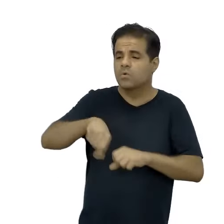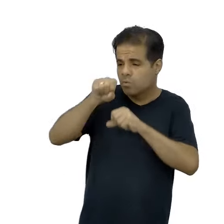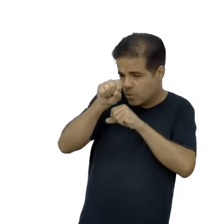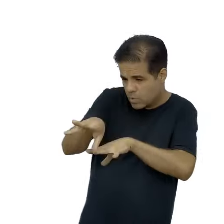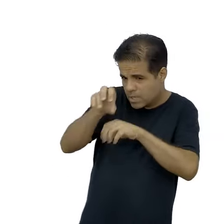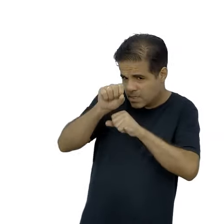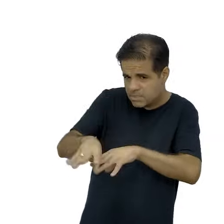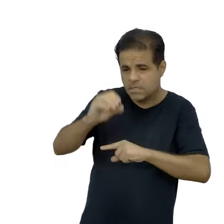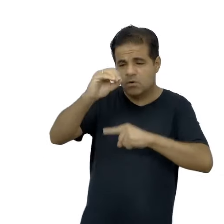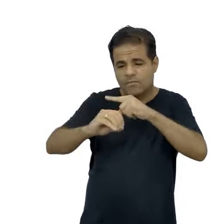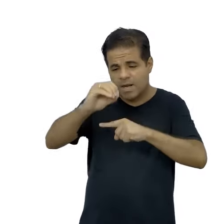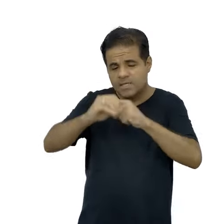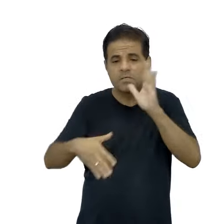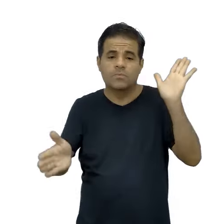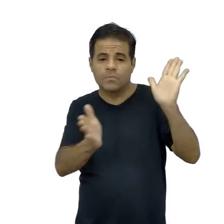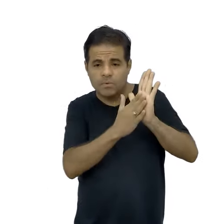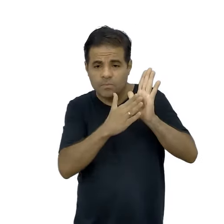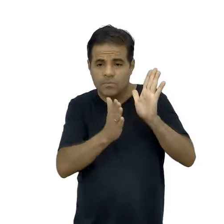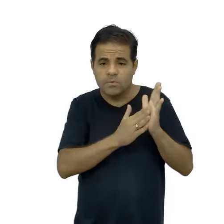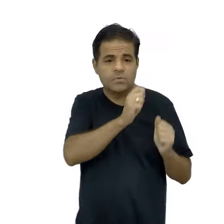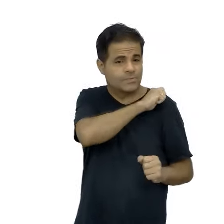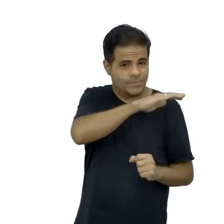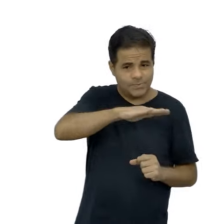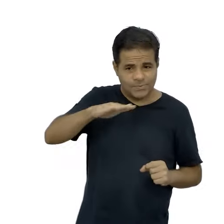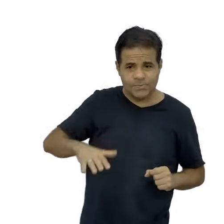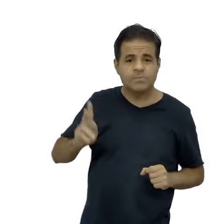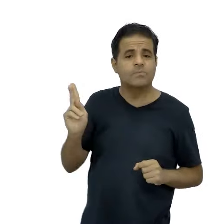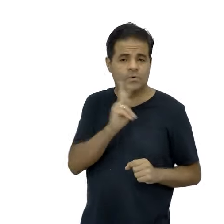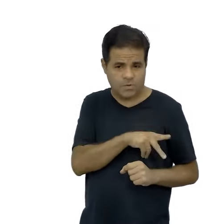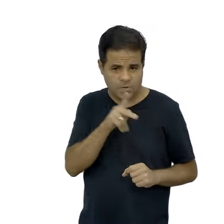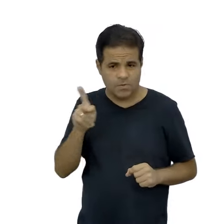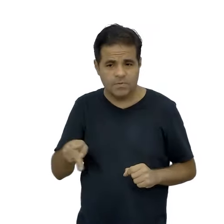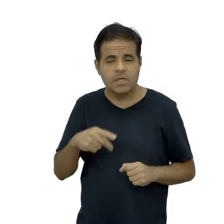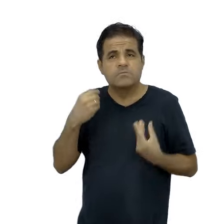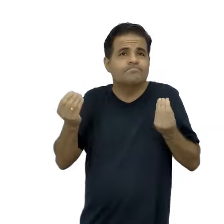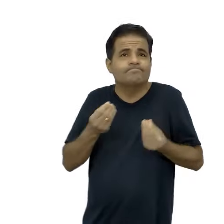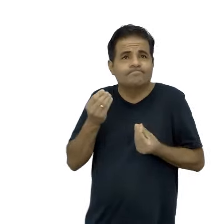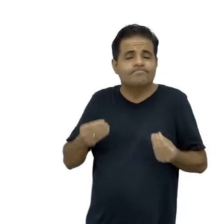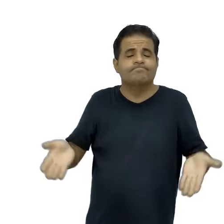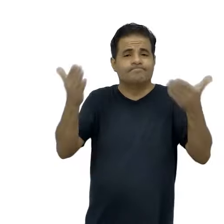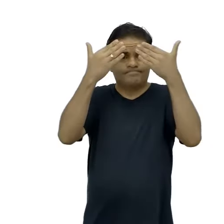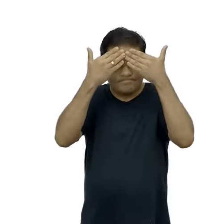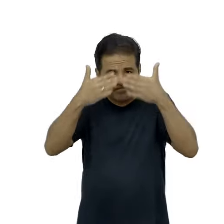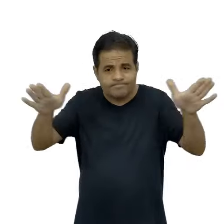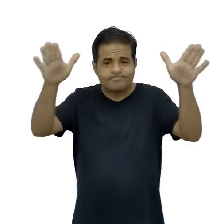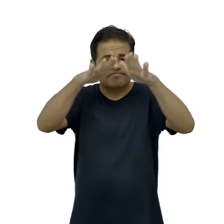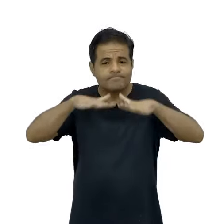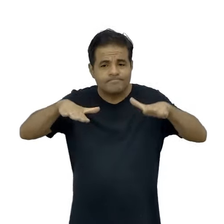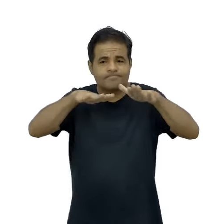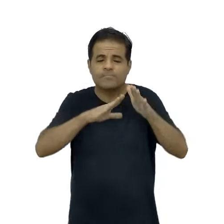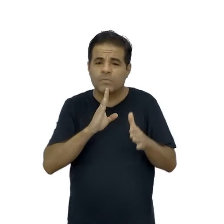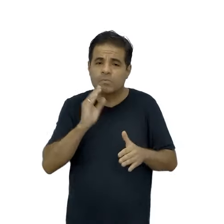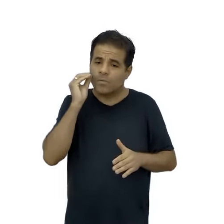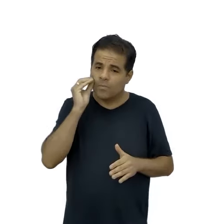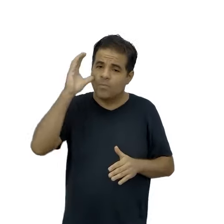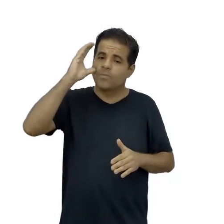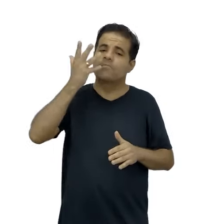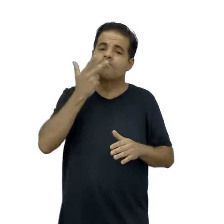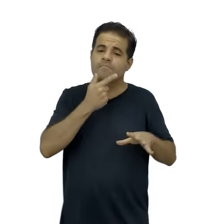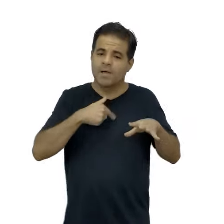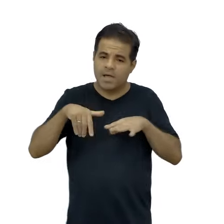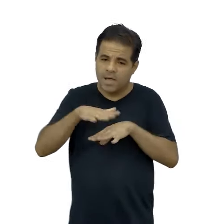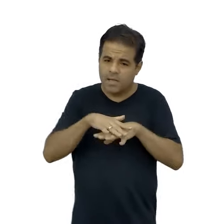da fração ele proporciona aos alunos, aos estudantes, aos professores, uma ampliação do conhecimento matemático, né? Nós